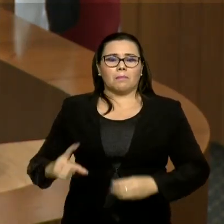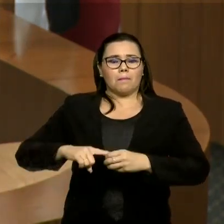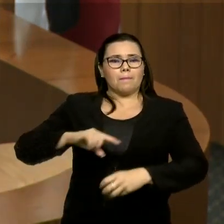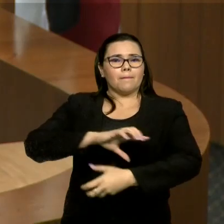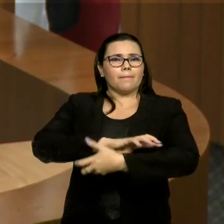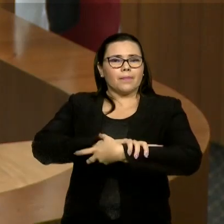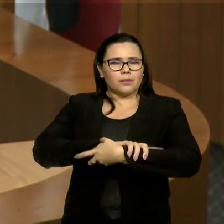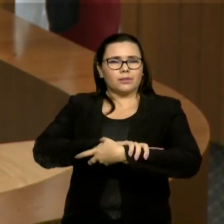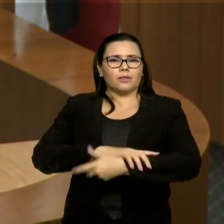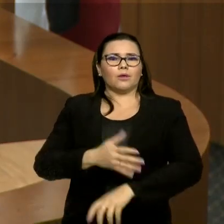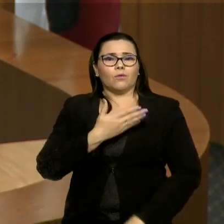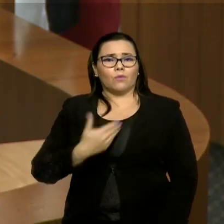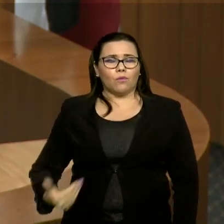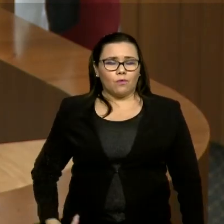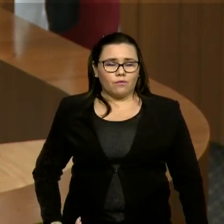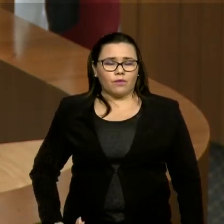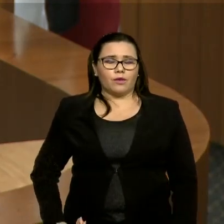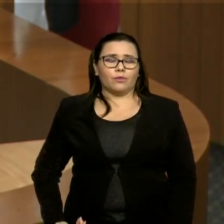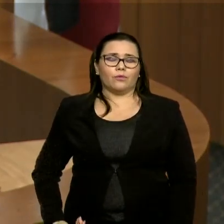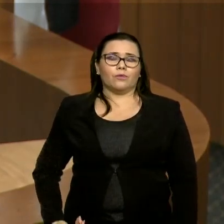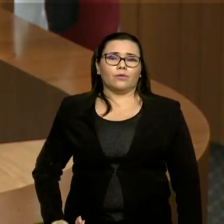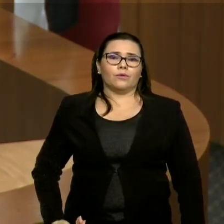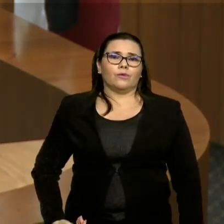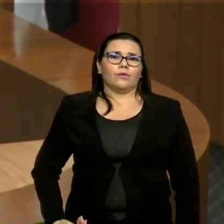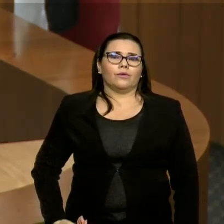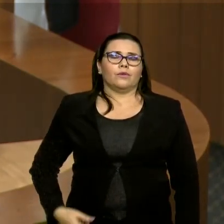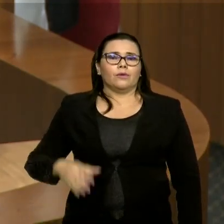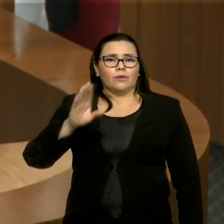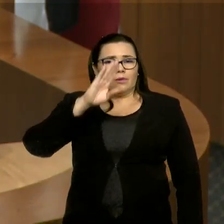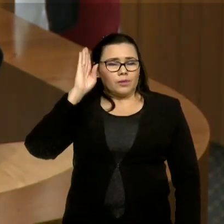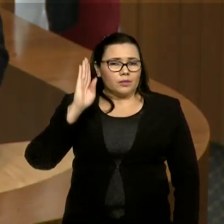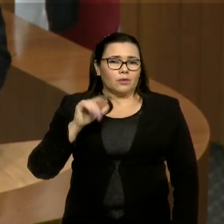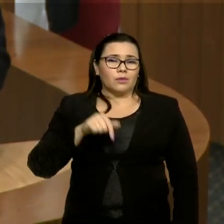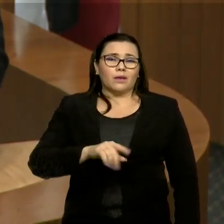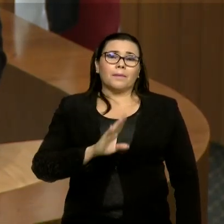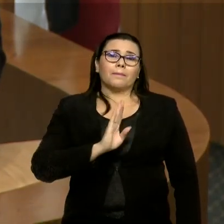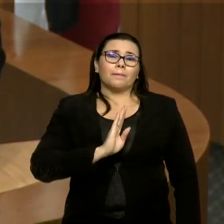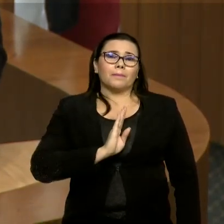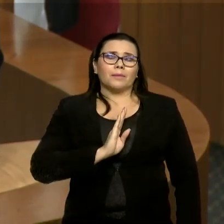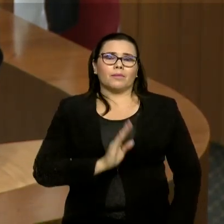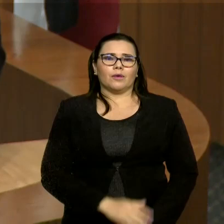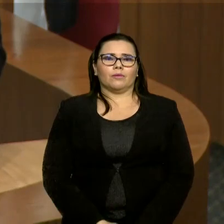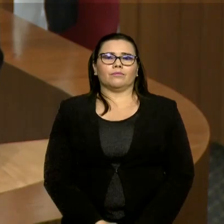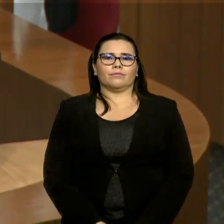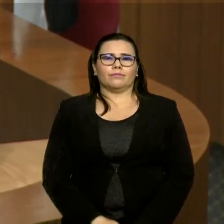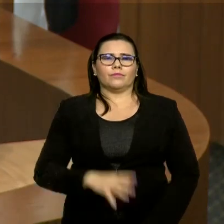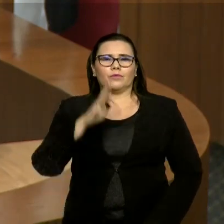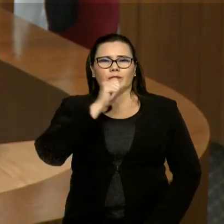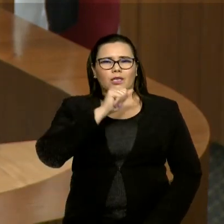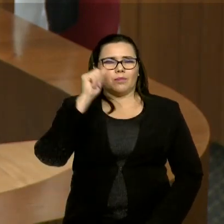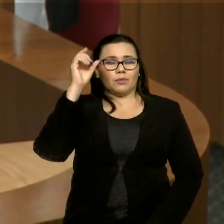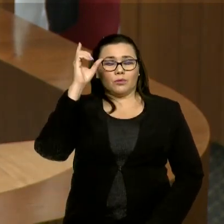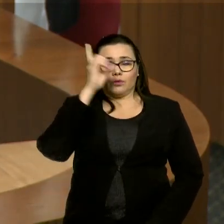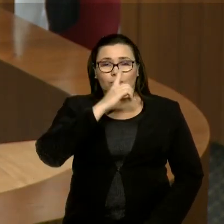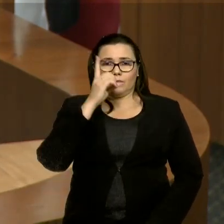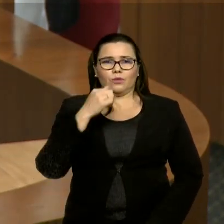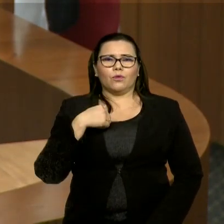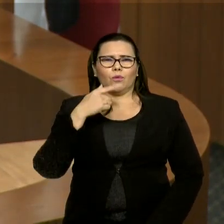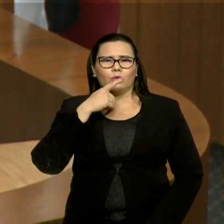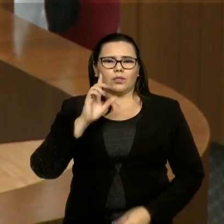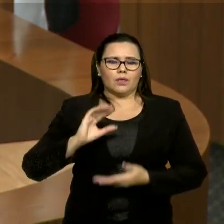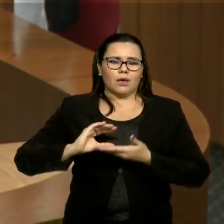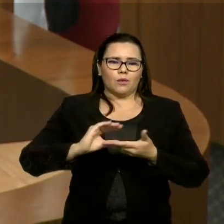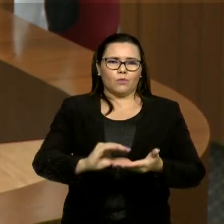estado na cidade de Macabal esse final de semana, que foi, através das nossas emendas, o